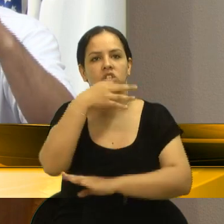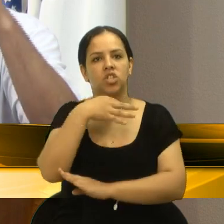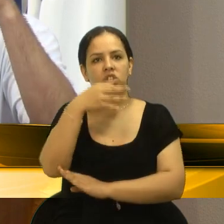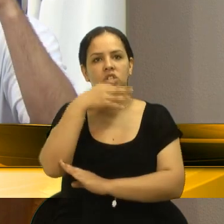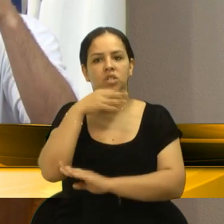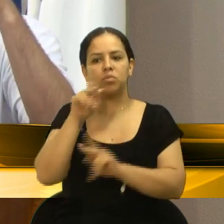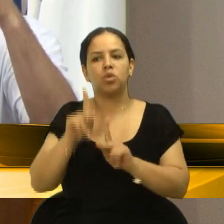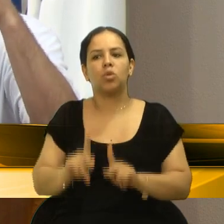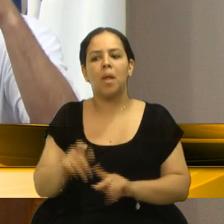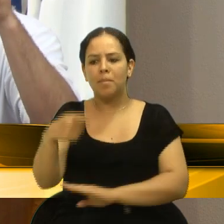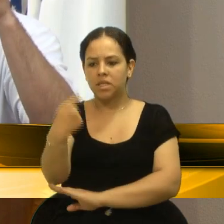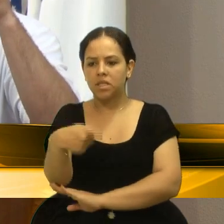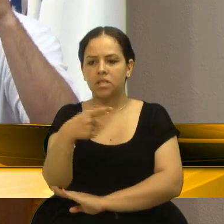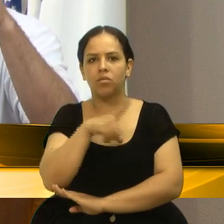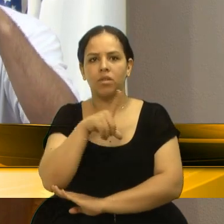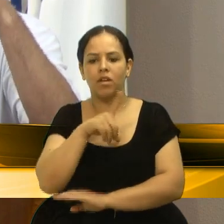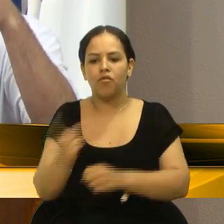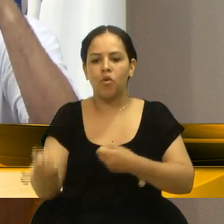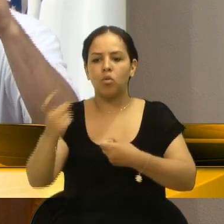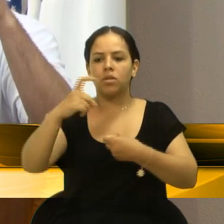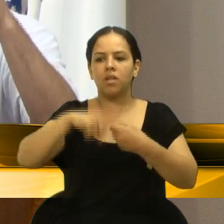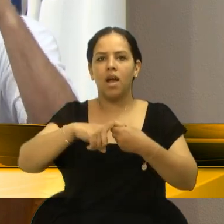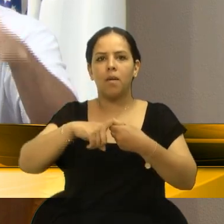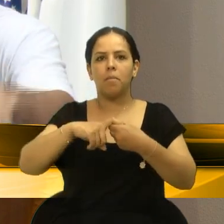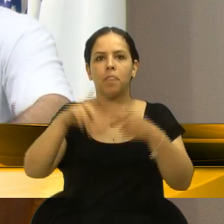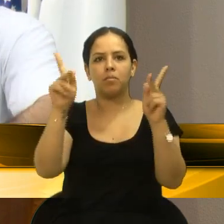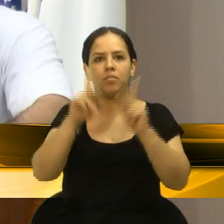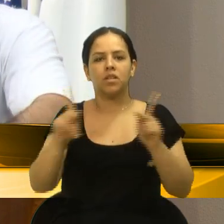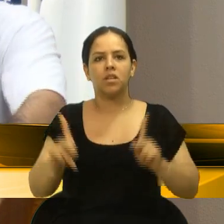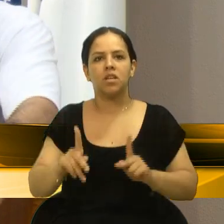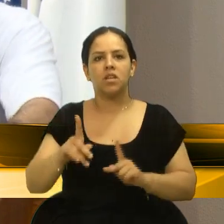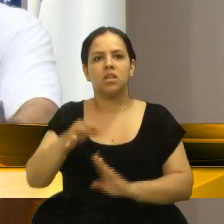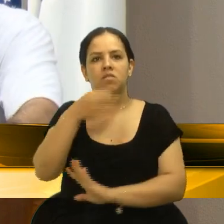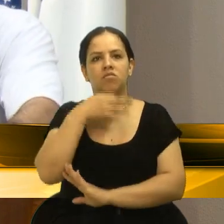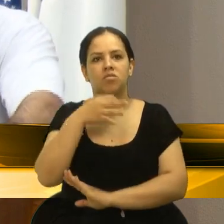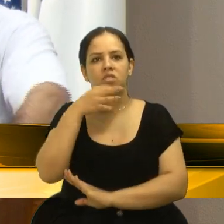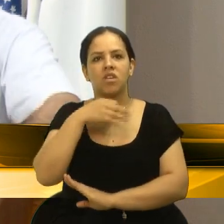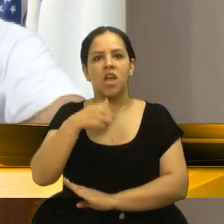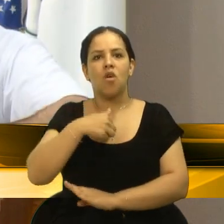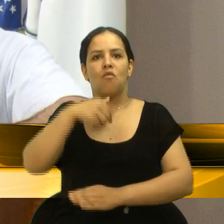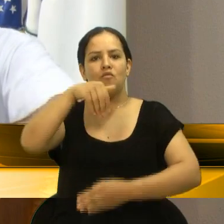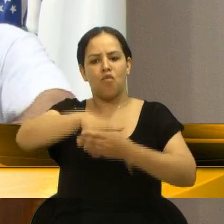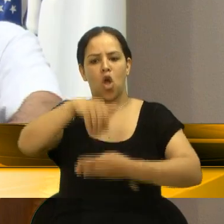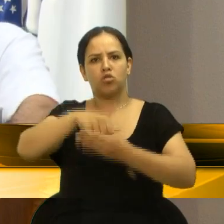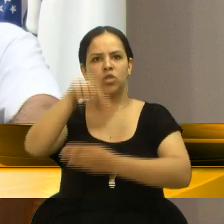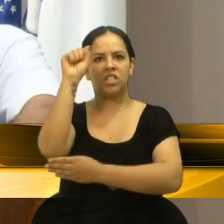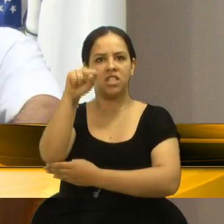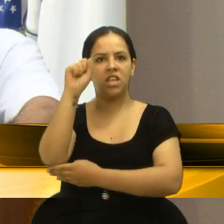merecem voltar a ter paz. Tempo então, para Caxias do Sul, eu voto sim. Fora!